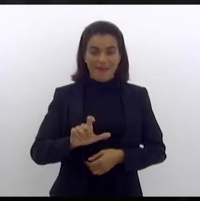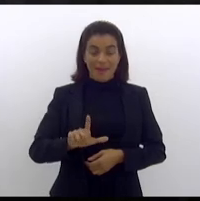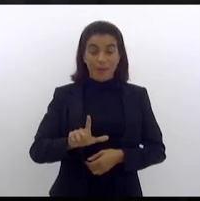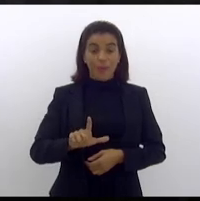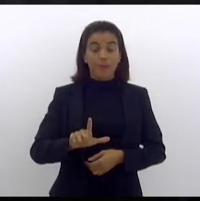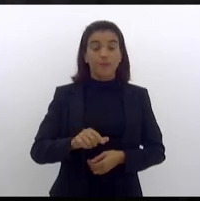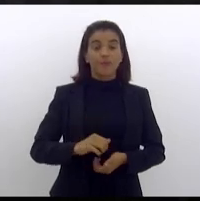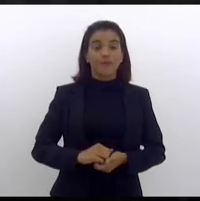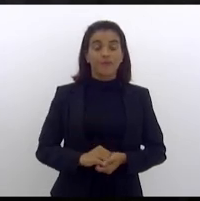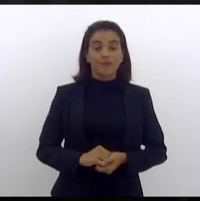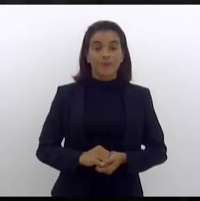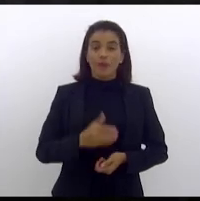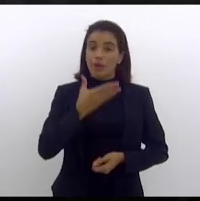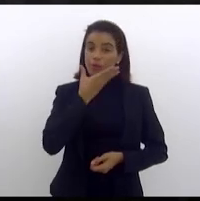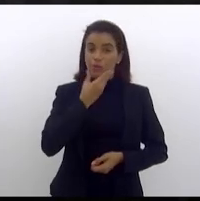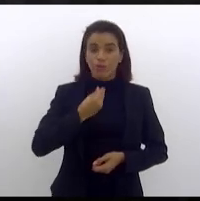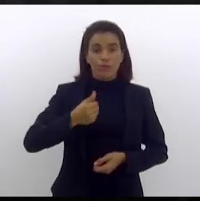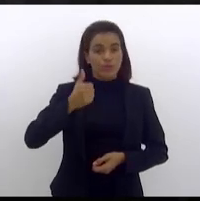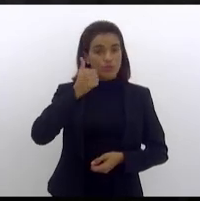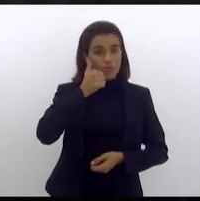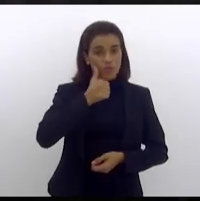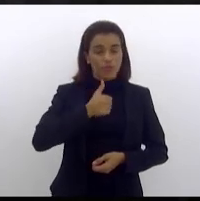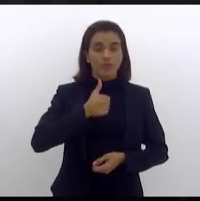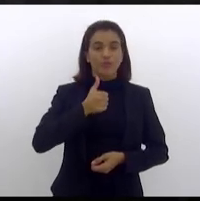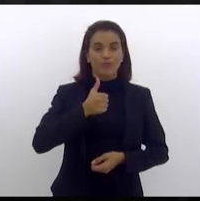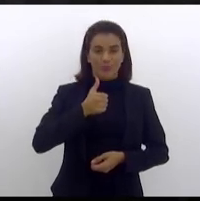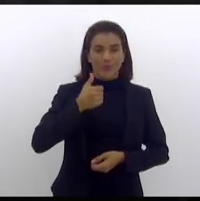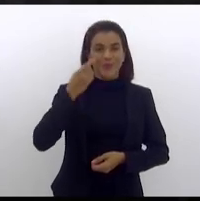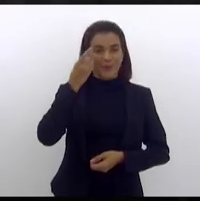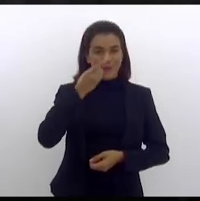senhoras e senhores